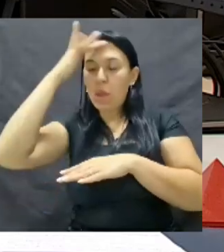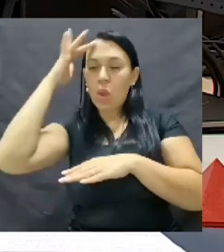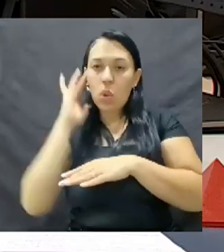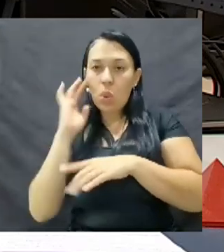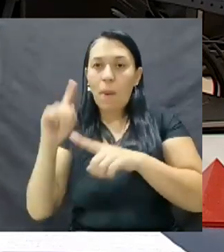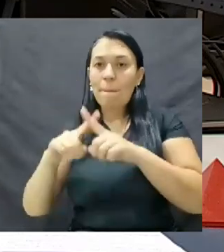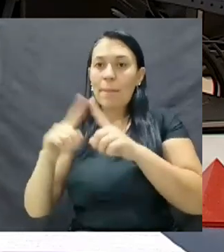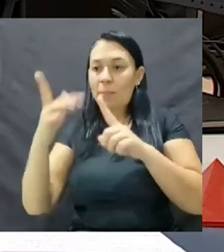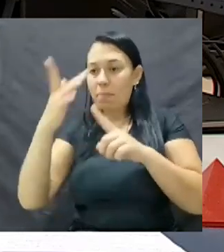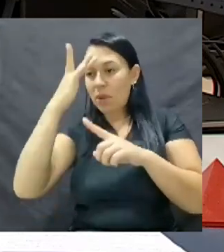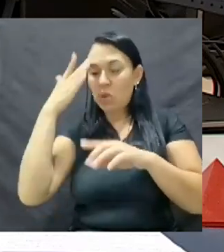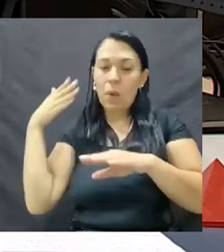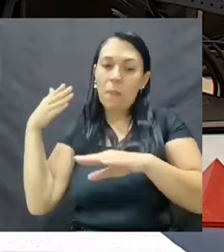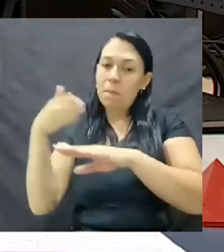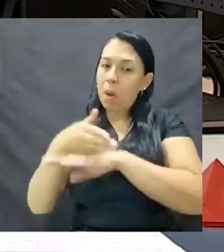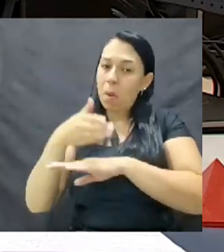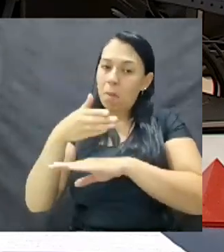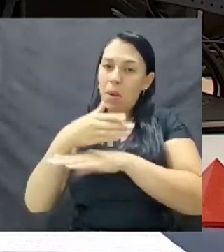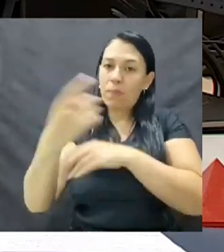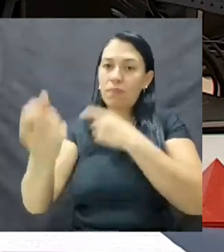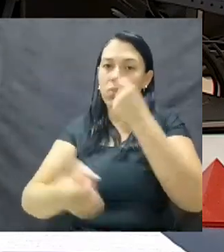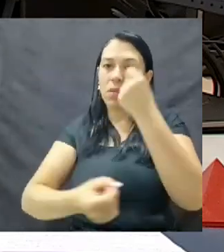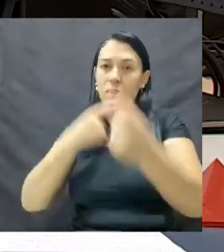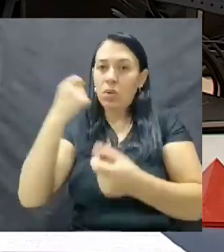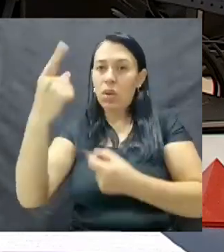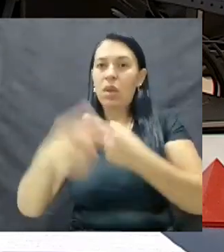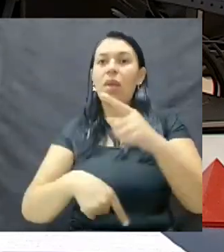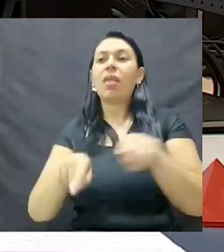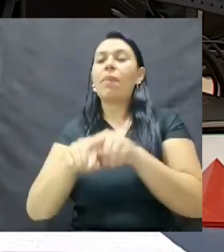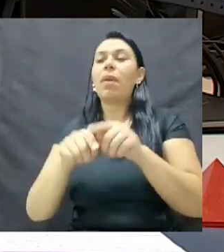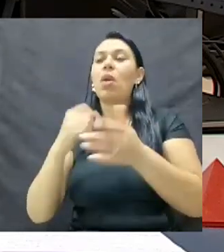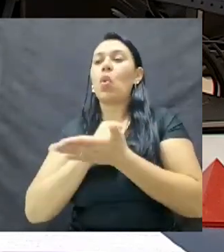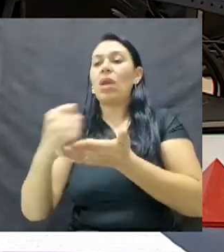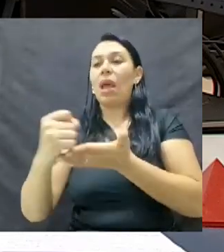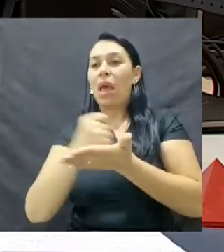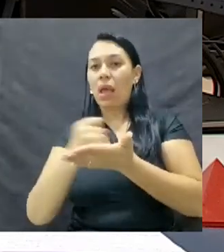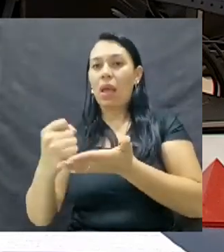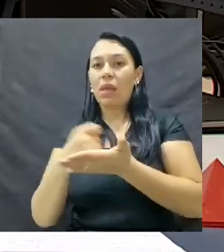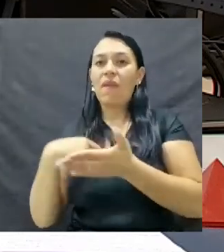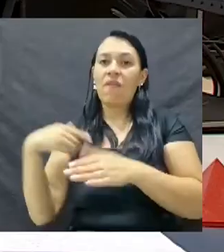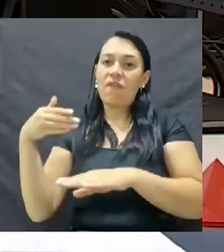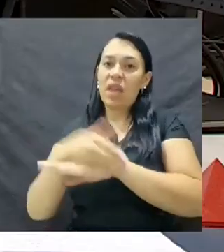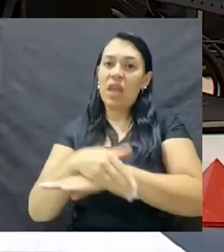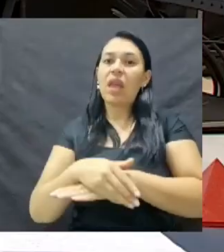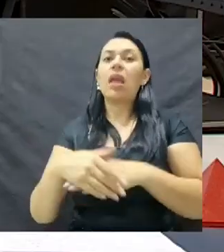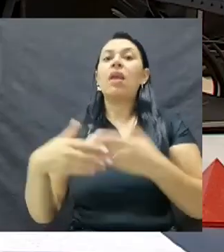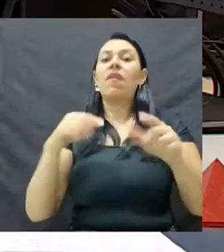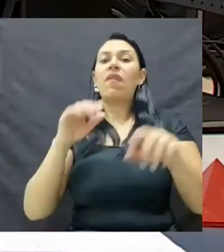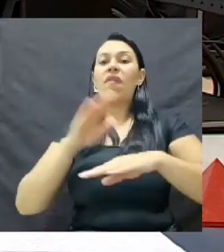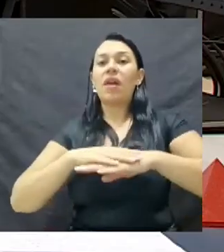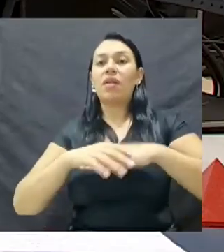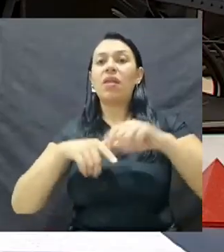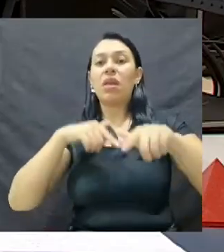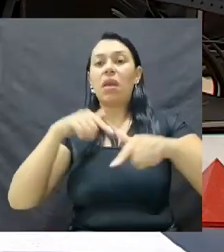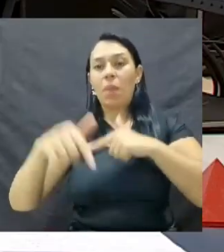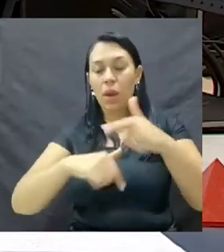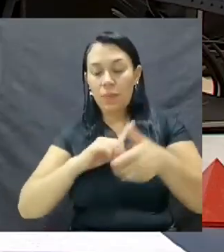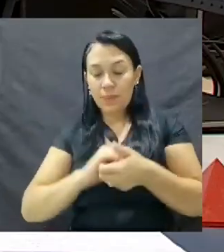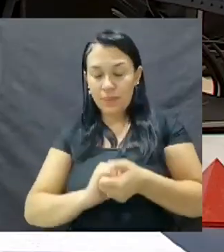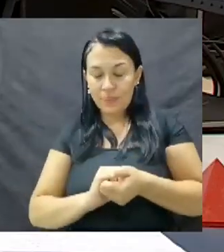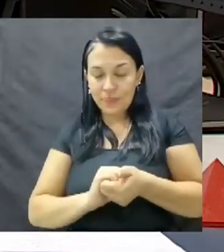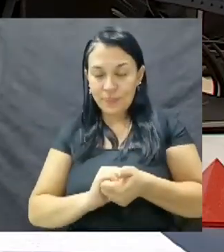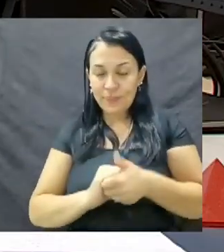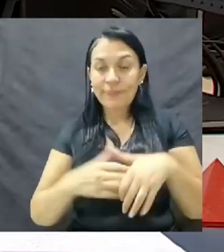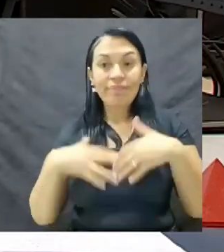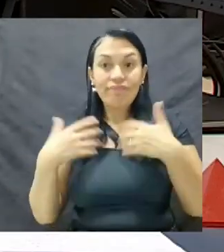de servidores contratados, serviços contratados que vêm aqui, executam o serviço e vão. Então, isso já